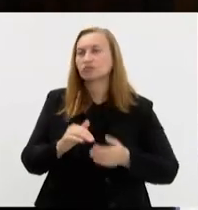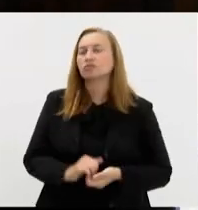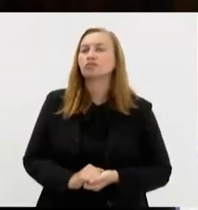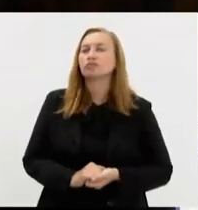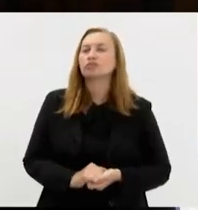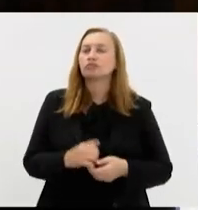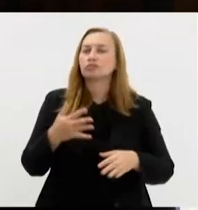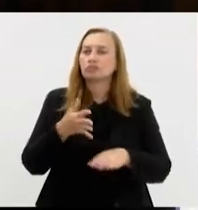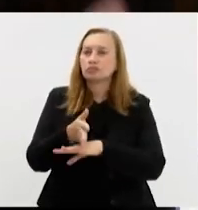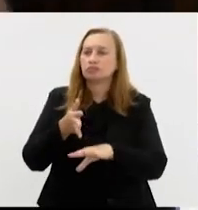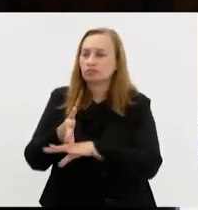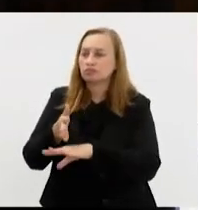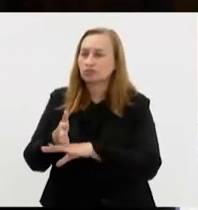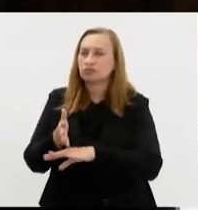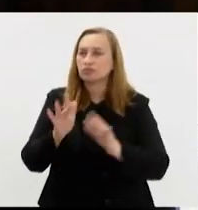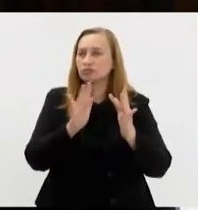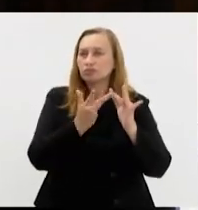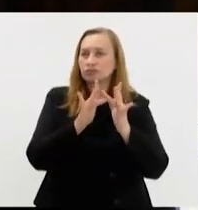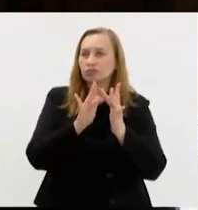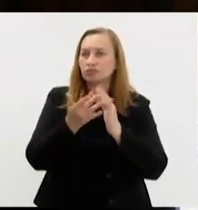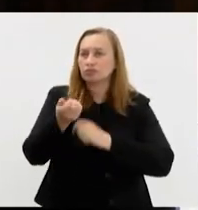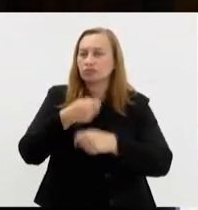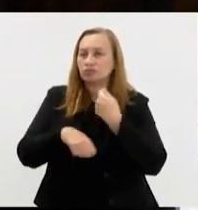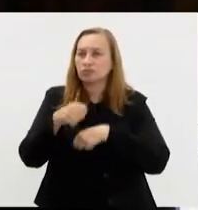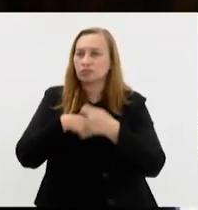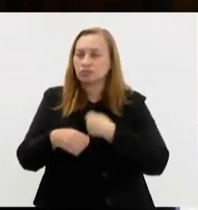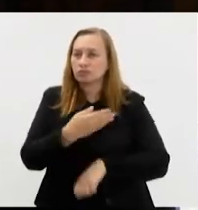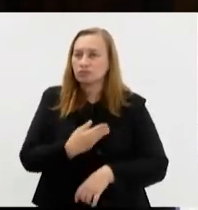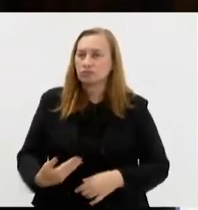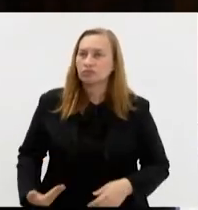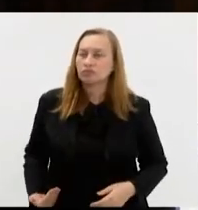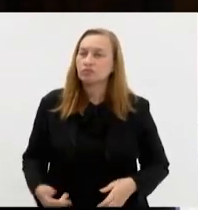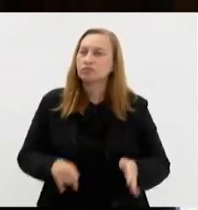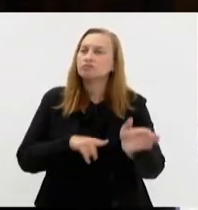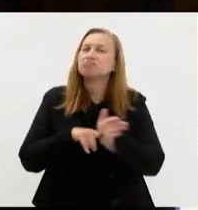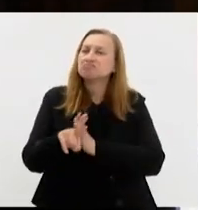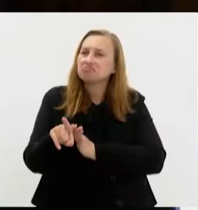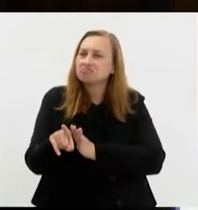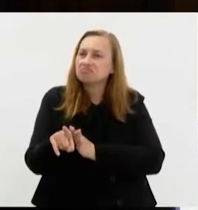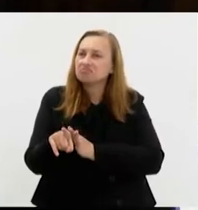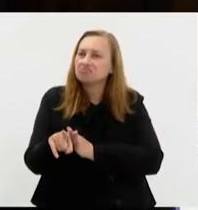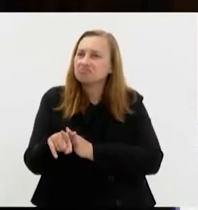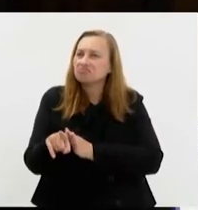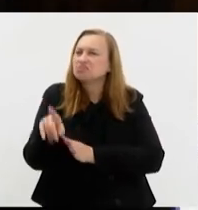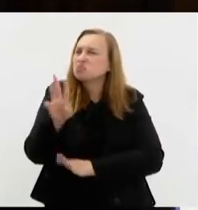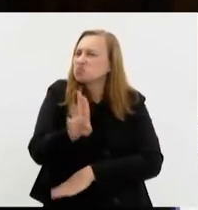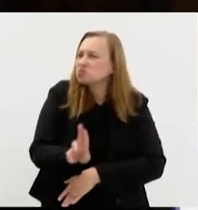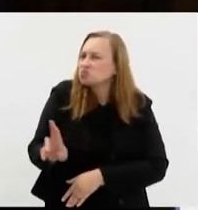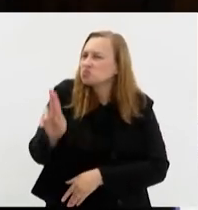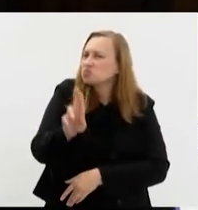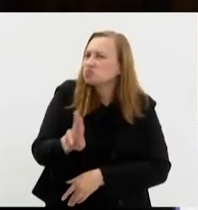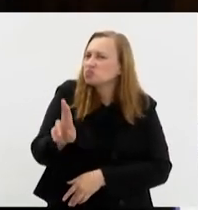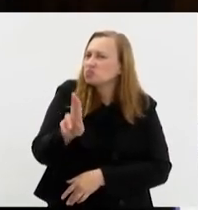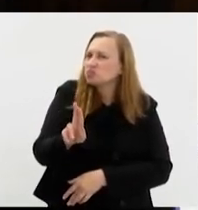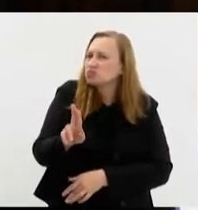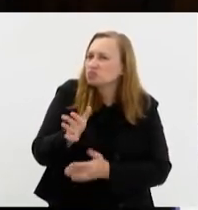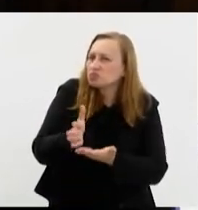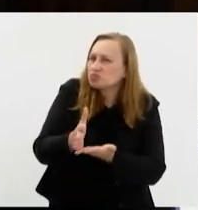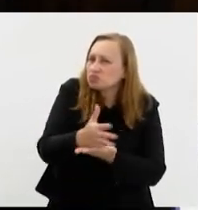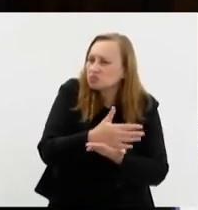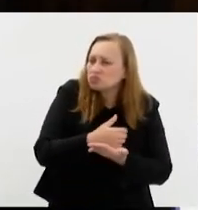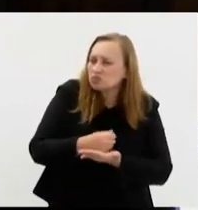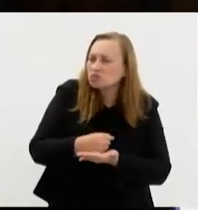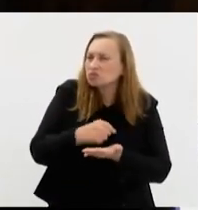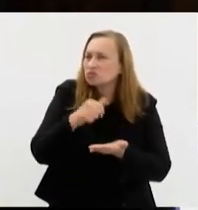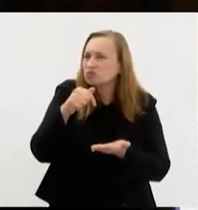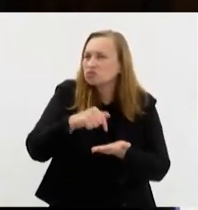de contatos que era da administração pública pergunta-se essa utilização desse banco de dados se encaixa